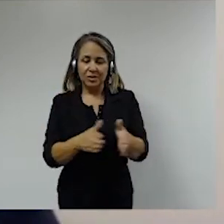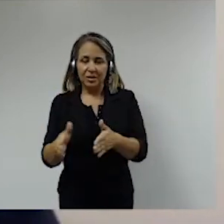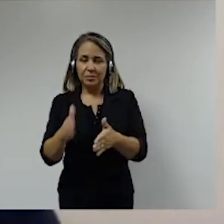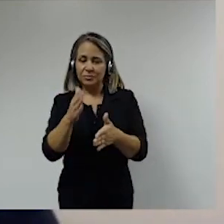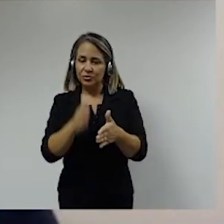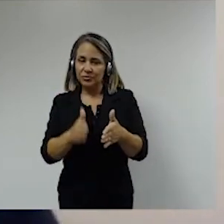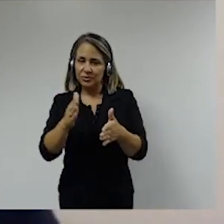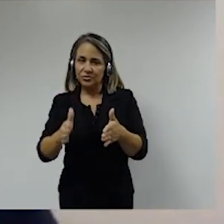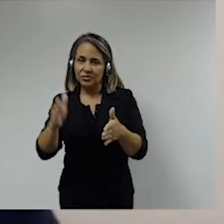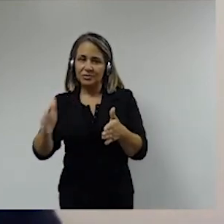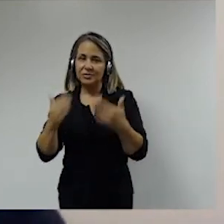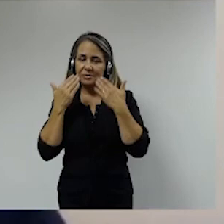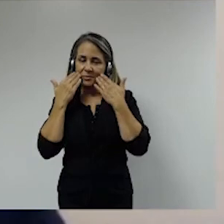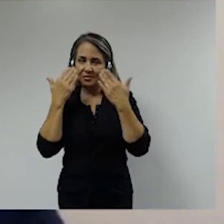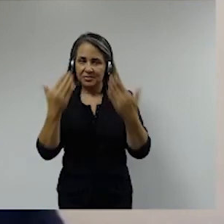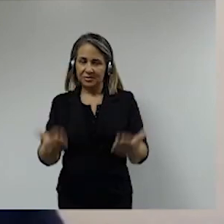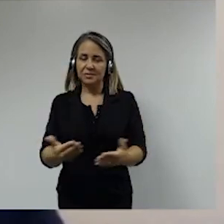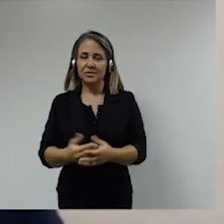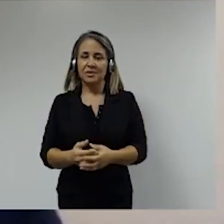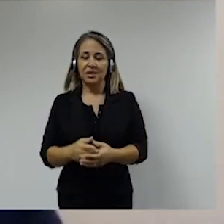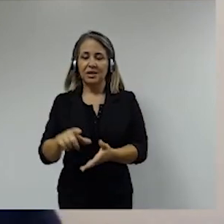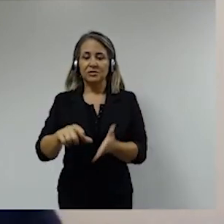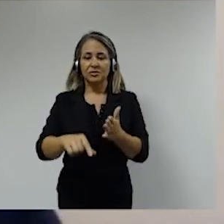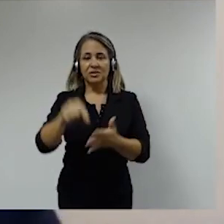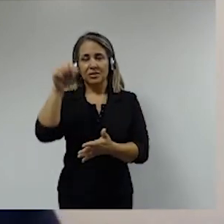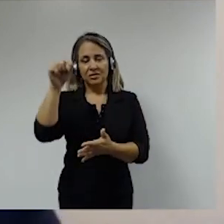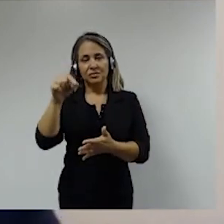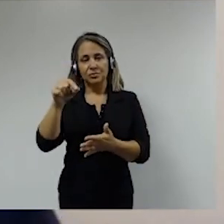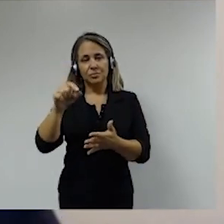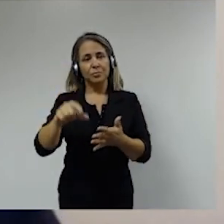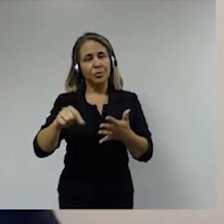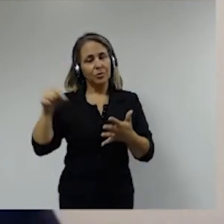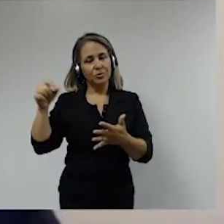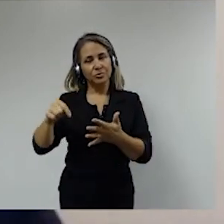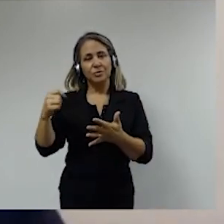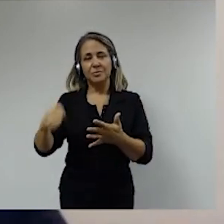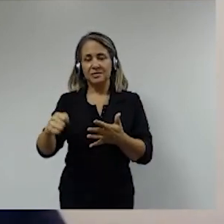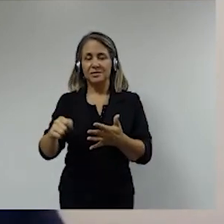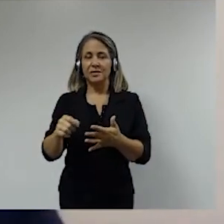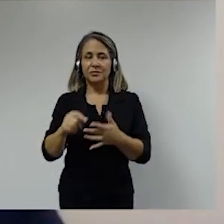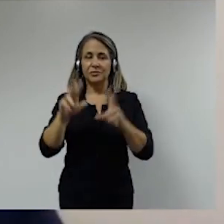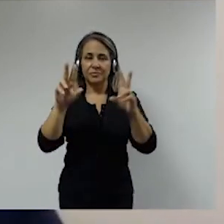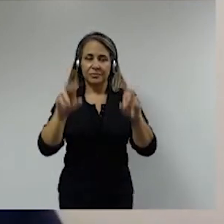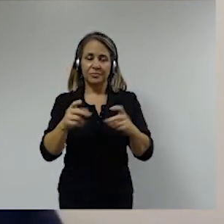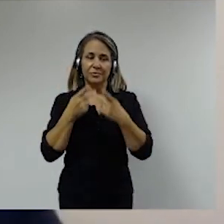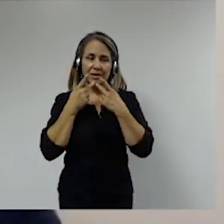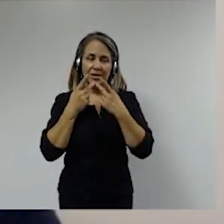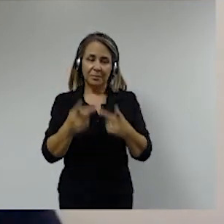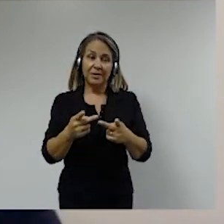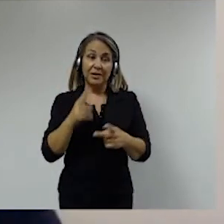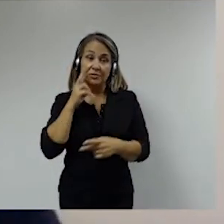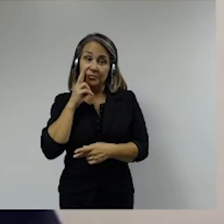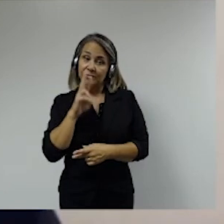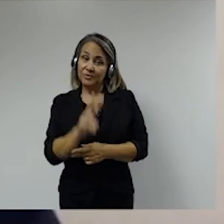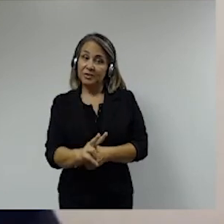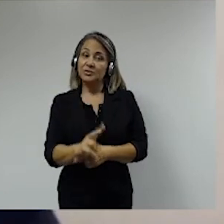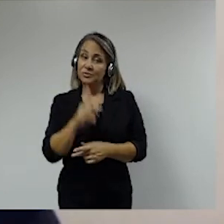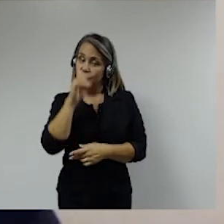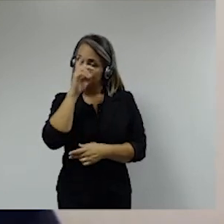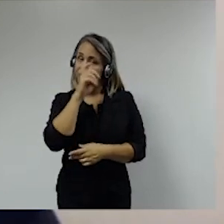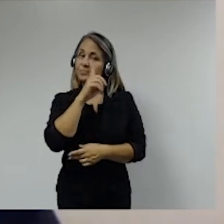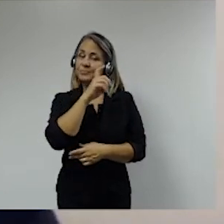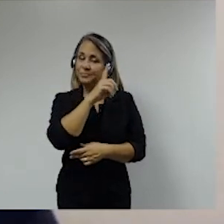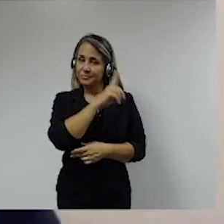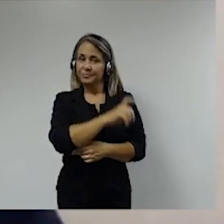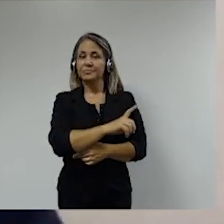dividindo apresentações, destacando os pontos necessários que deveríamos abordar. Mas se os senhores vejam as